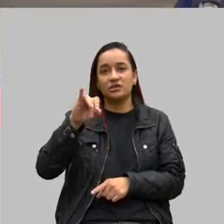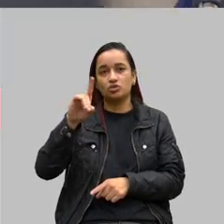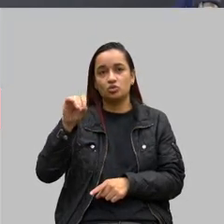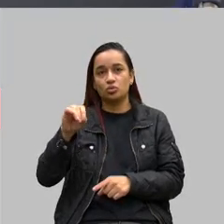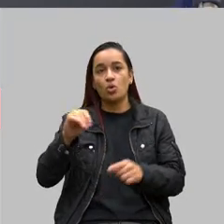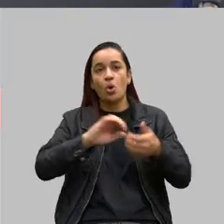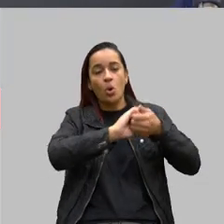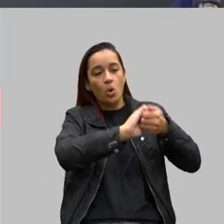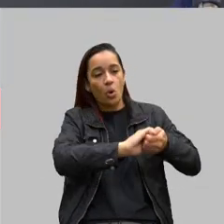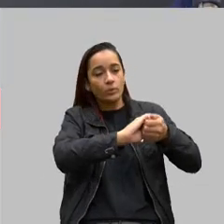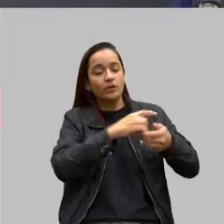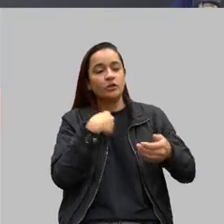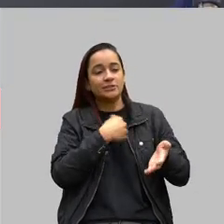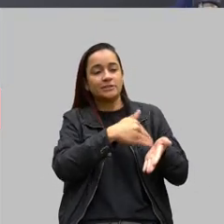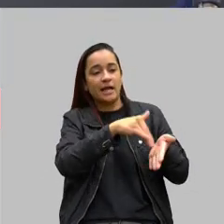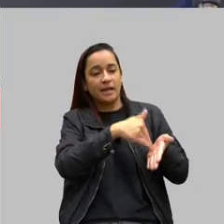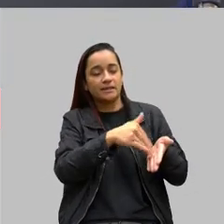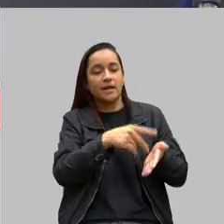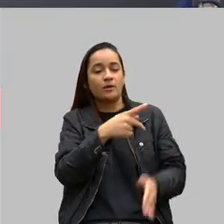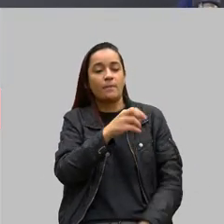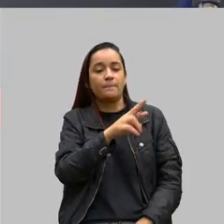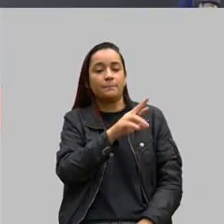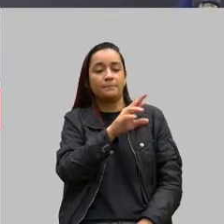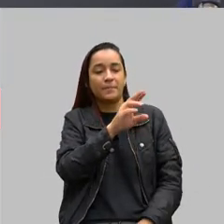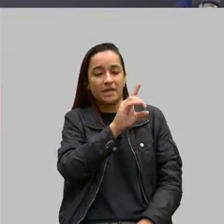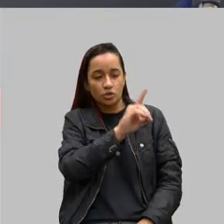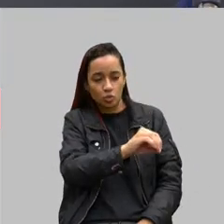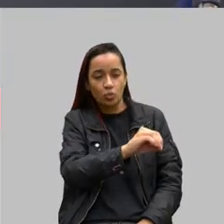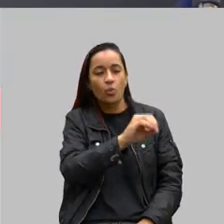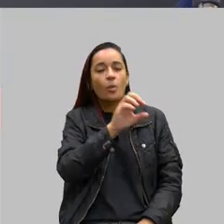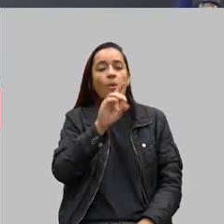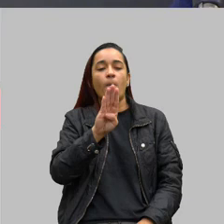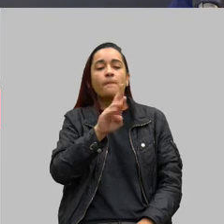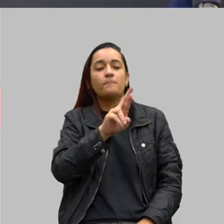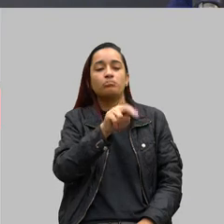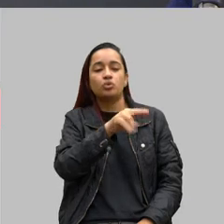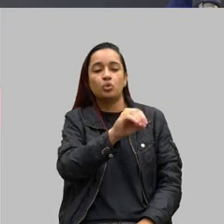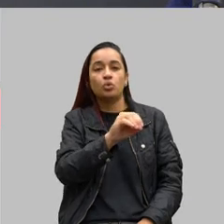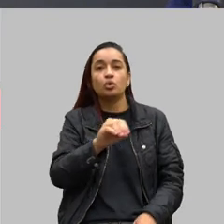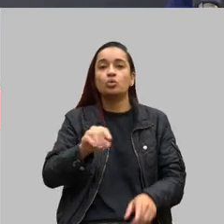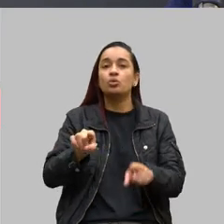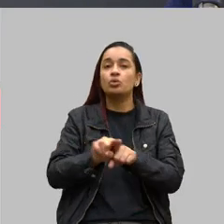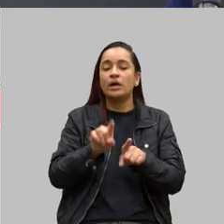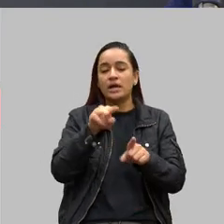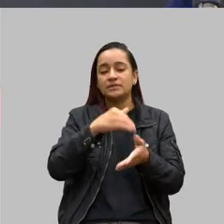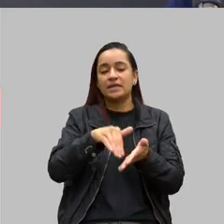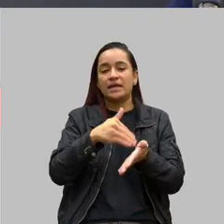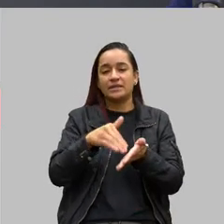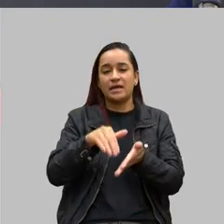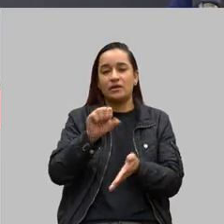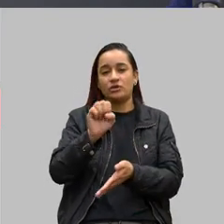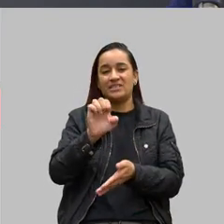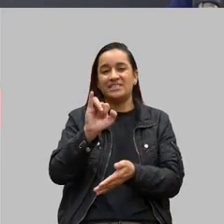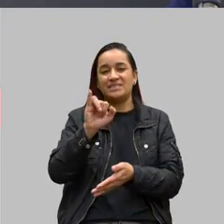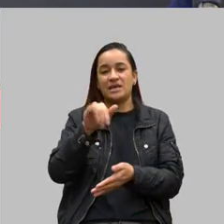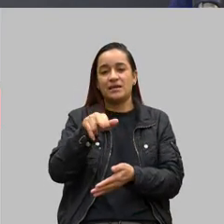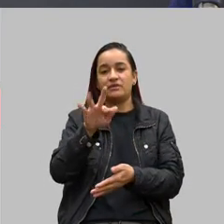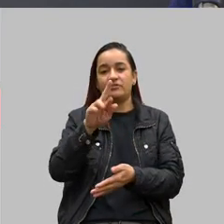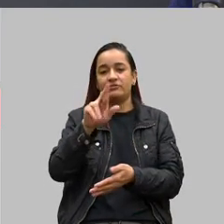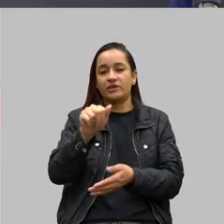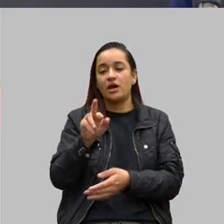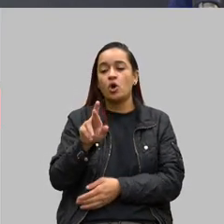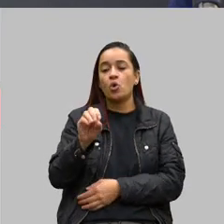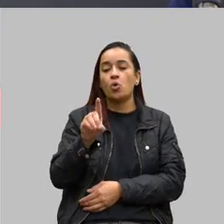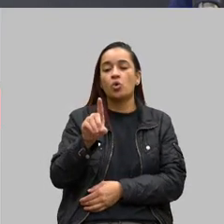secretário Pedro Bruno secretário de infraestrutura do seinfra né Rodrigo também do nosso Dr Rodrigo